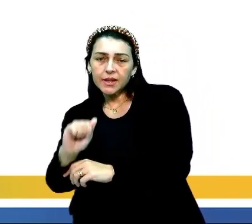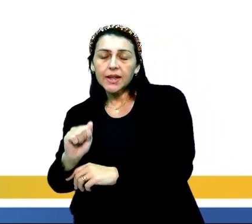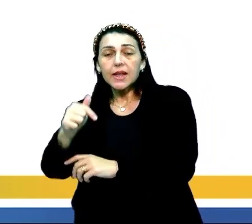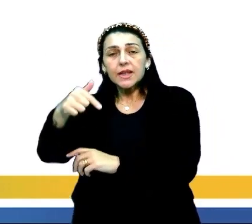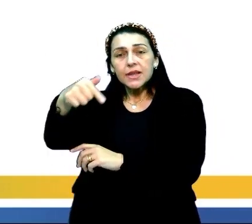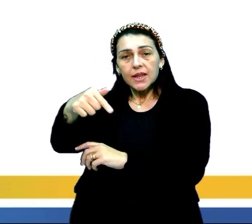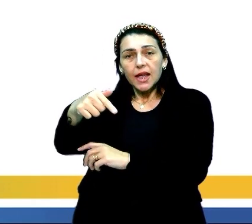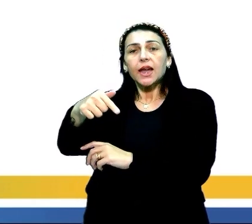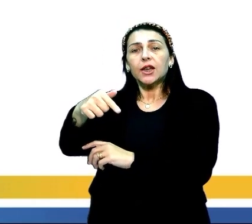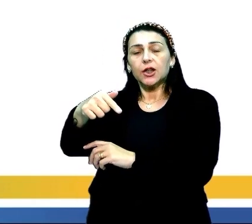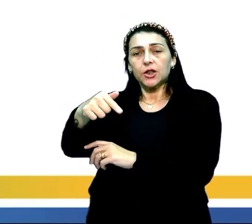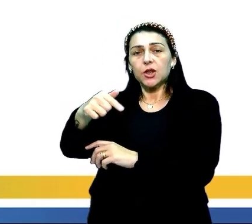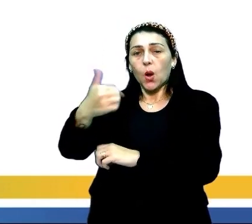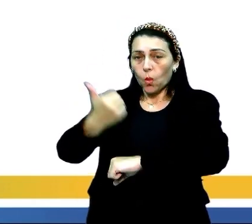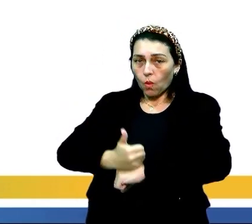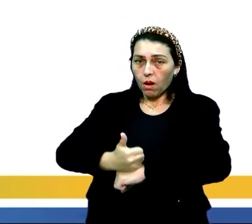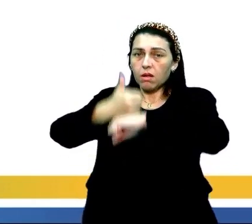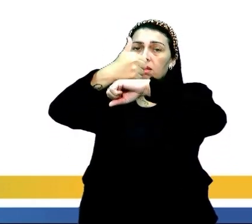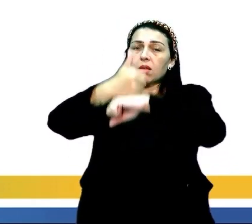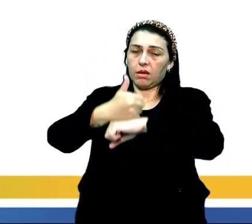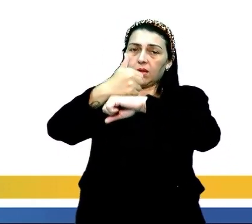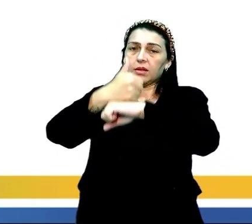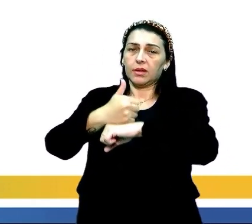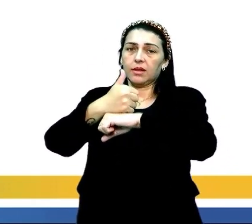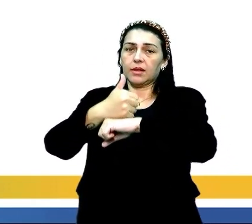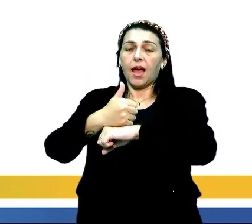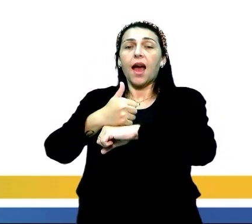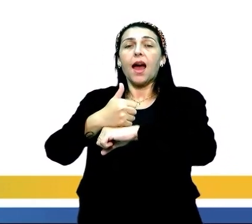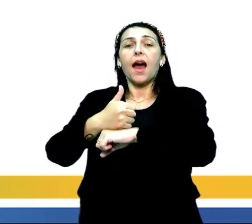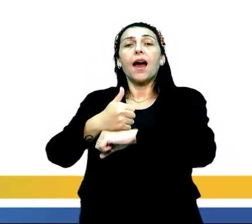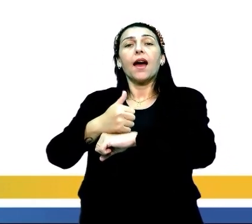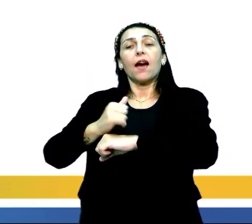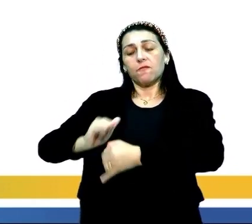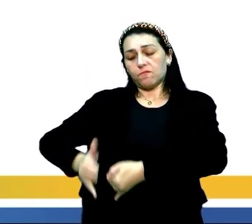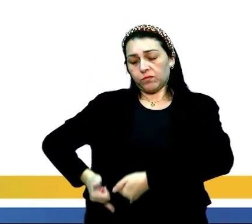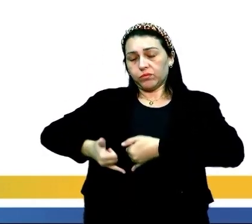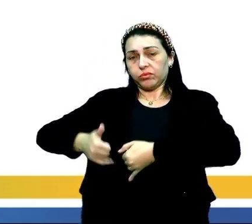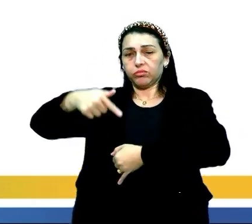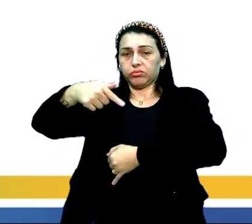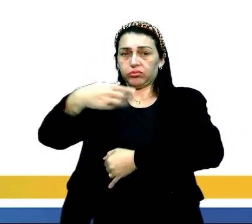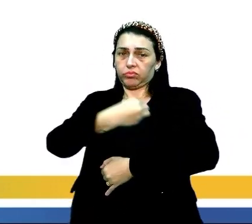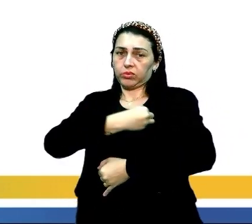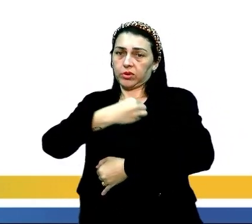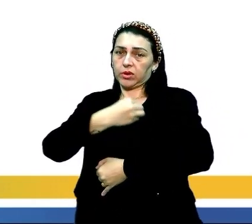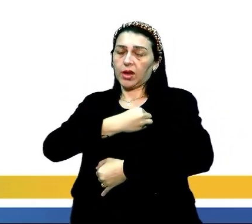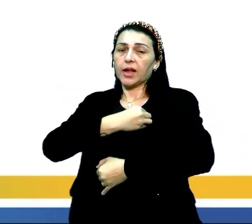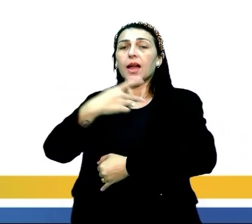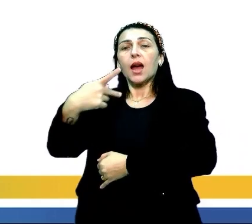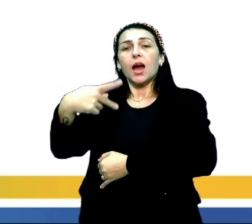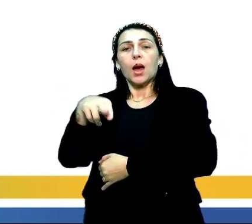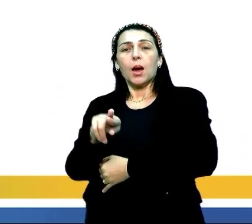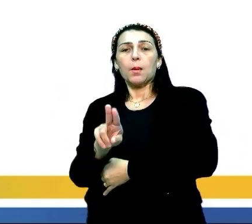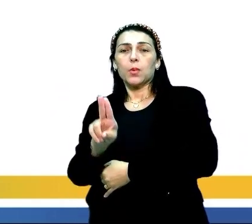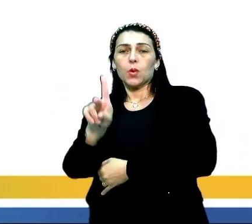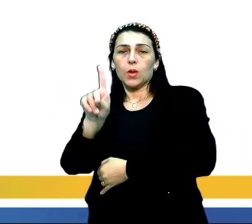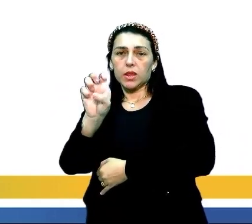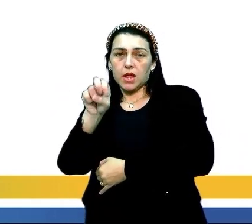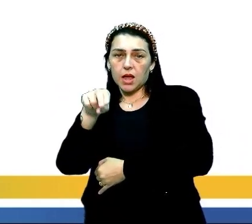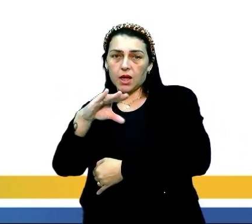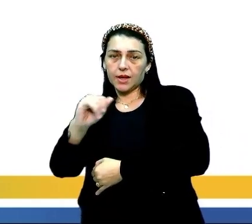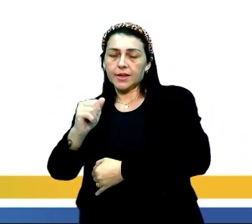das 7 virtudes. Enquanto que a vaidade é um dos 7 pecados capitais, a prudência é uma das 7